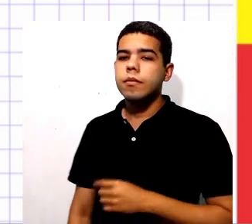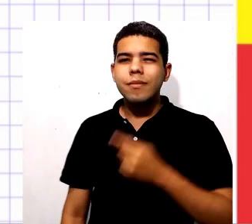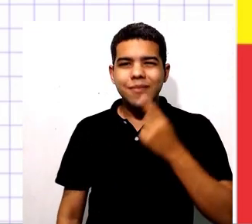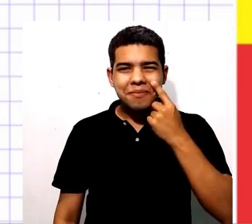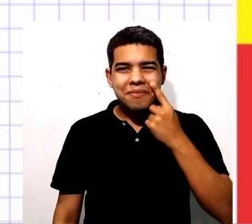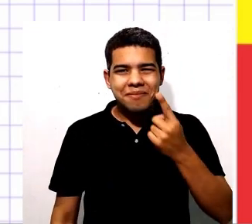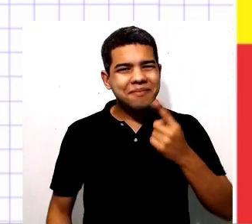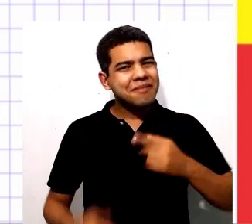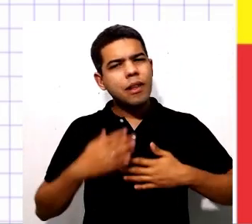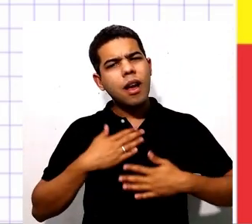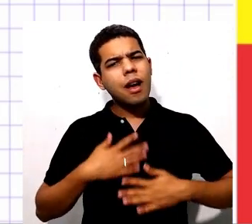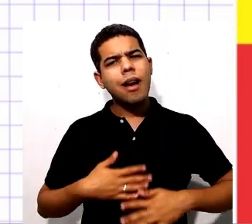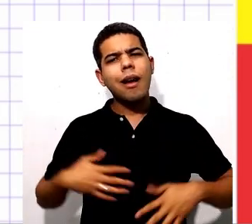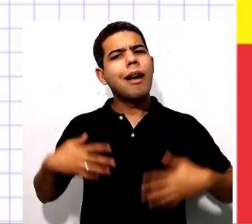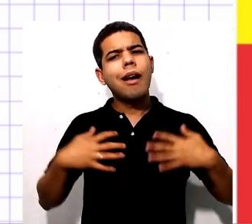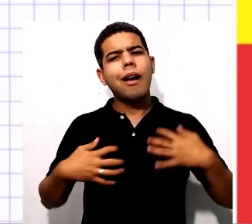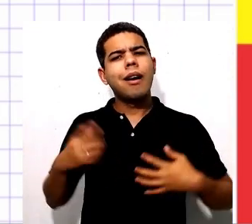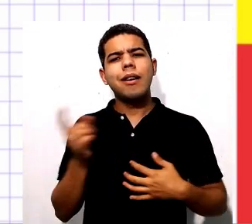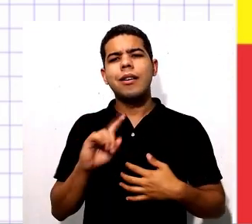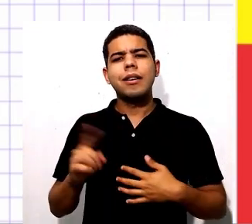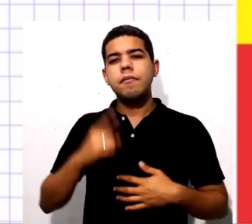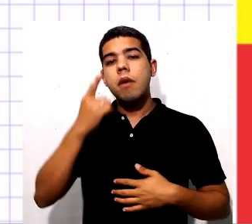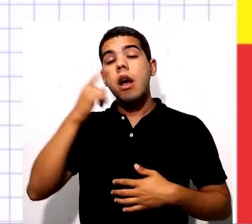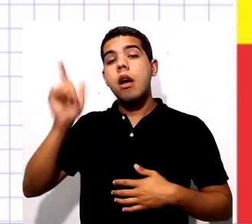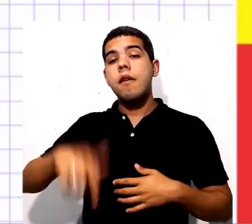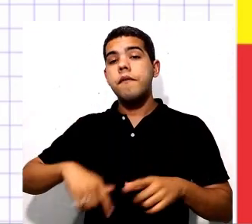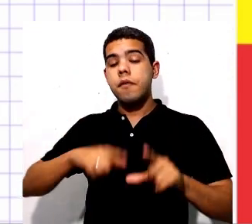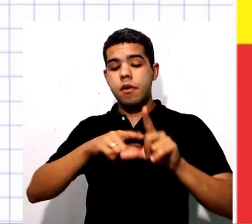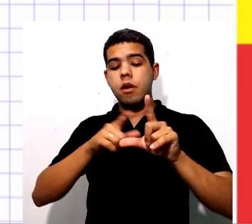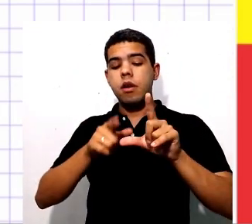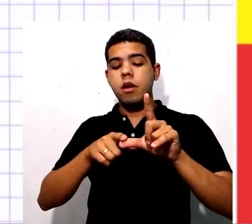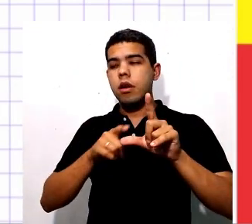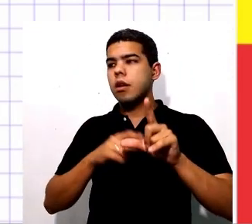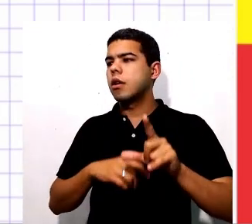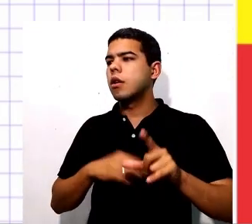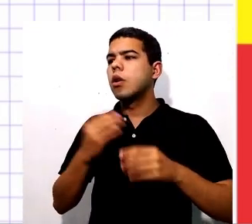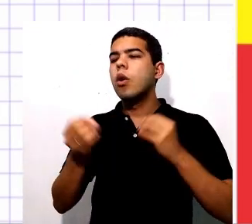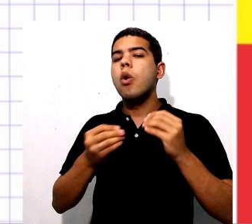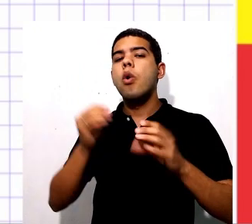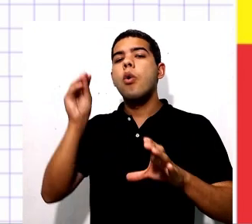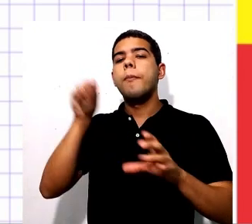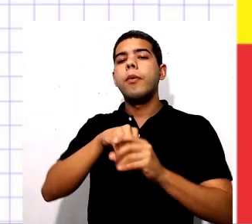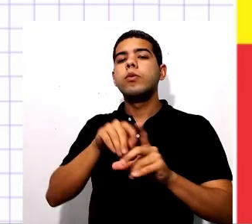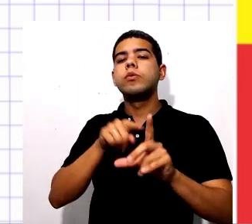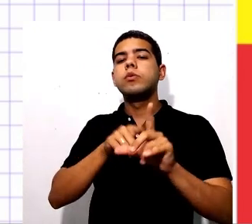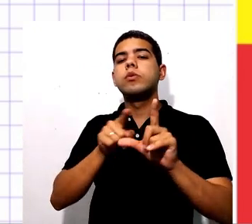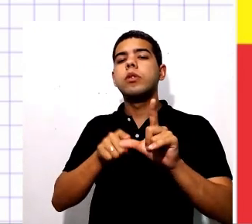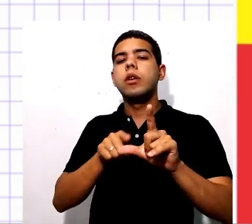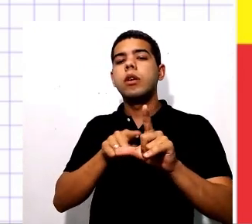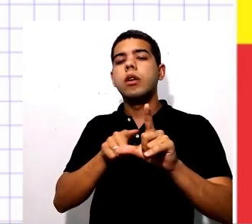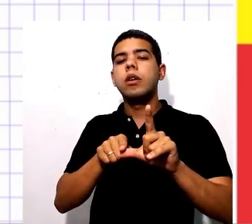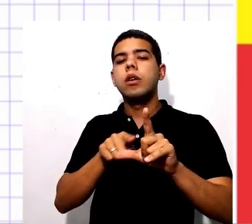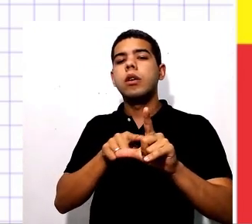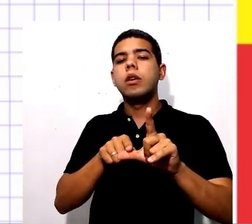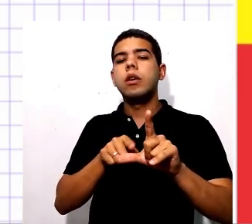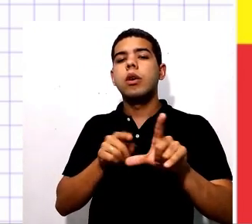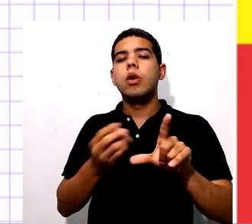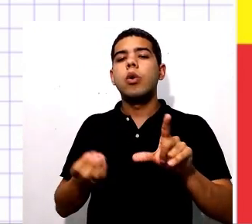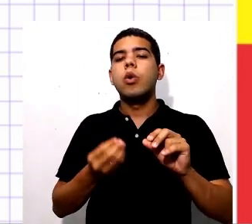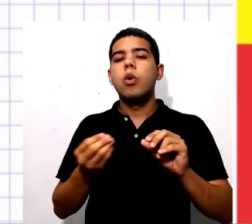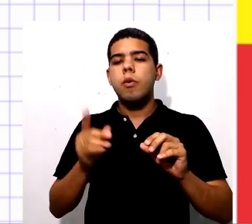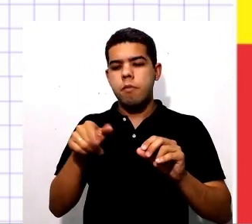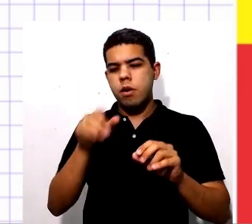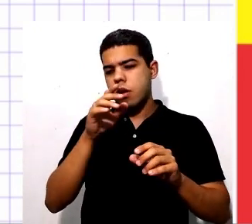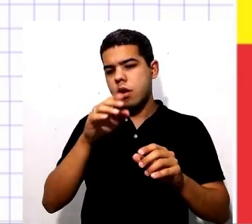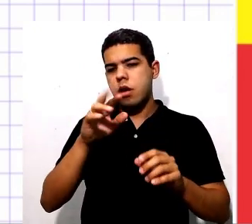o ângulo. Veja aí. Qual é esse ângulo de dentro? Esse. Ah, ângulo reto, 90 graus. Então veja